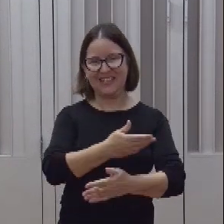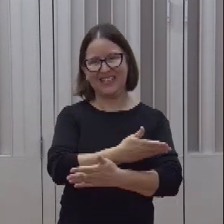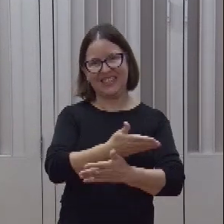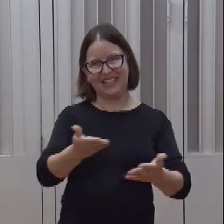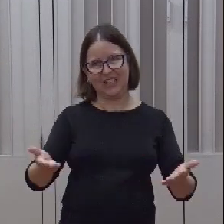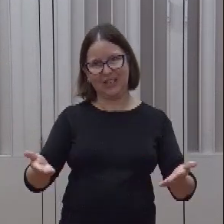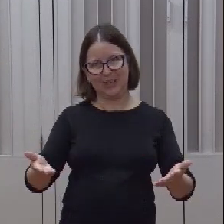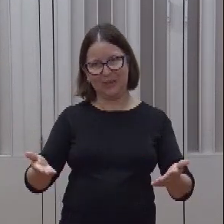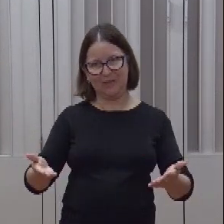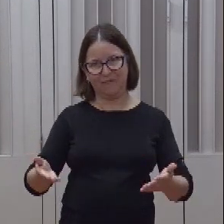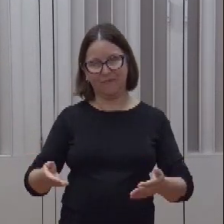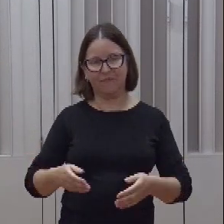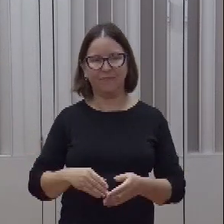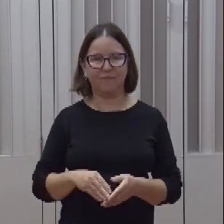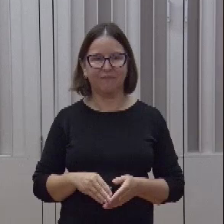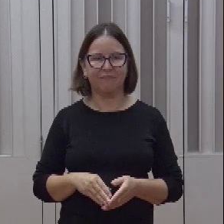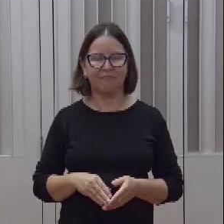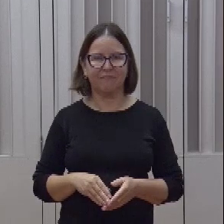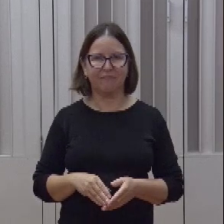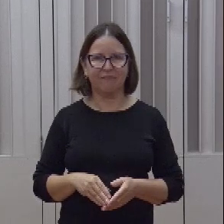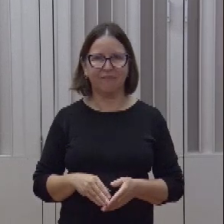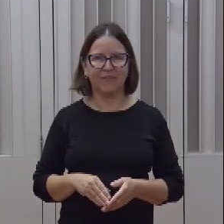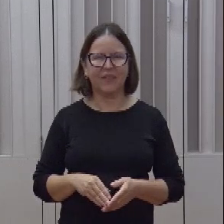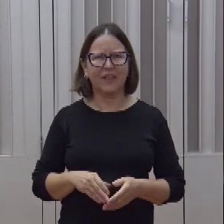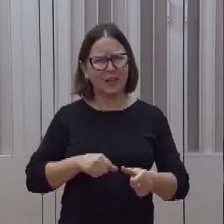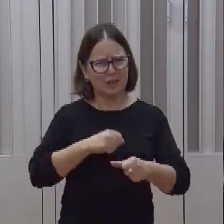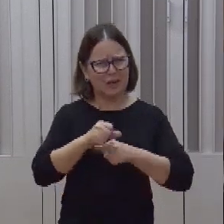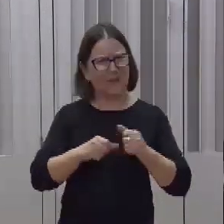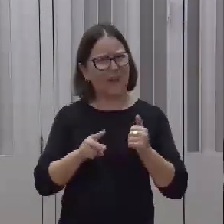Agora vamos mudar para o verbo habitar.